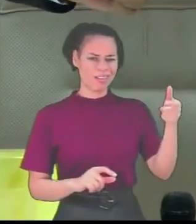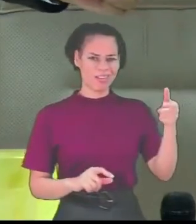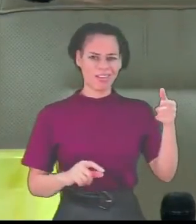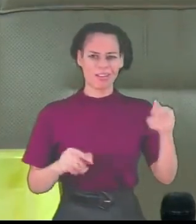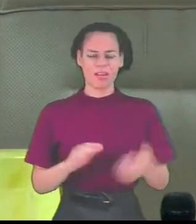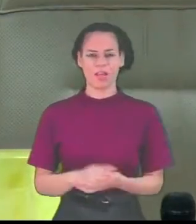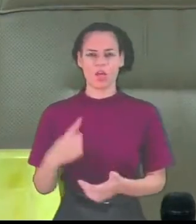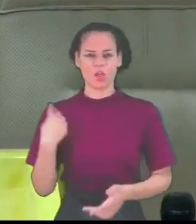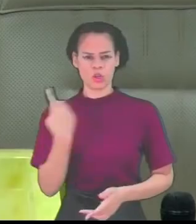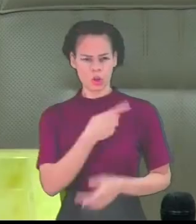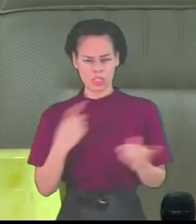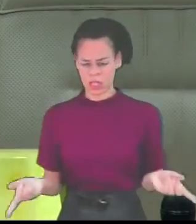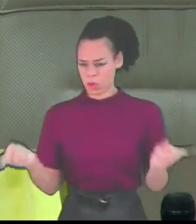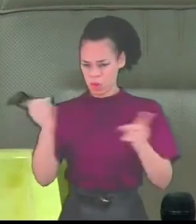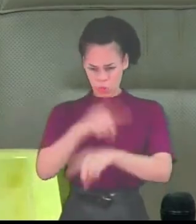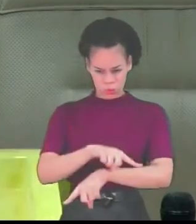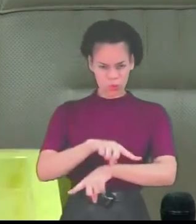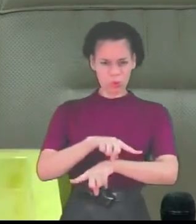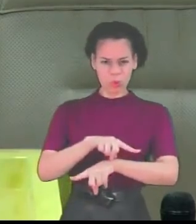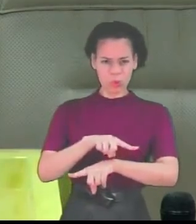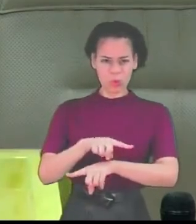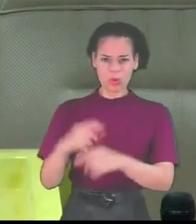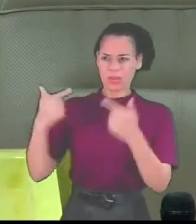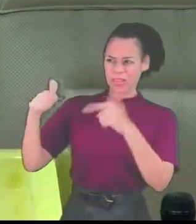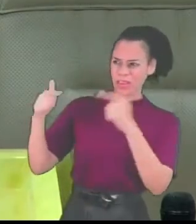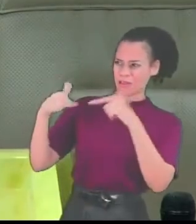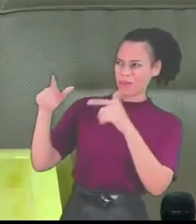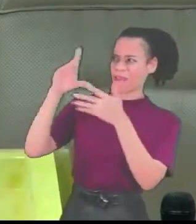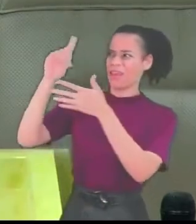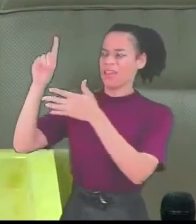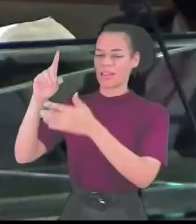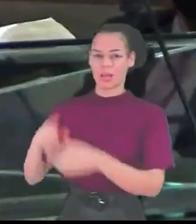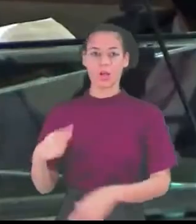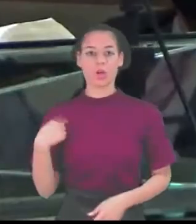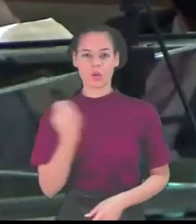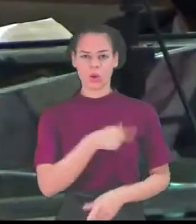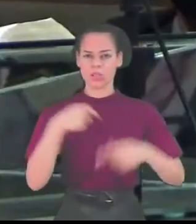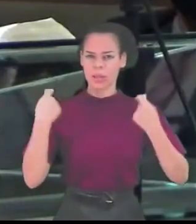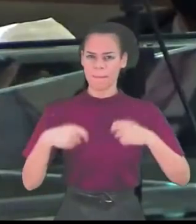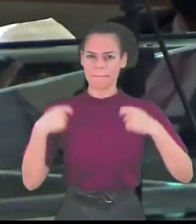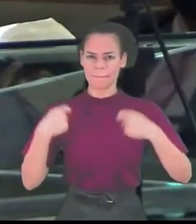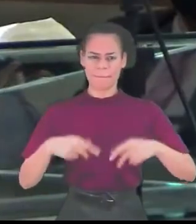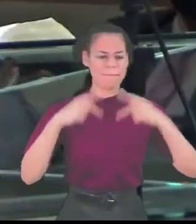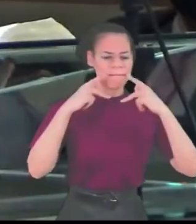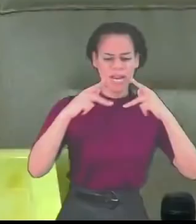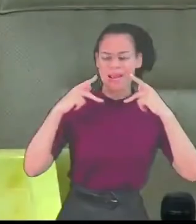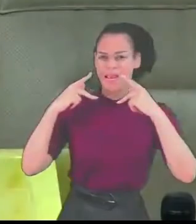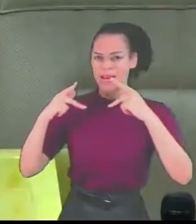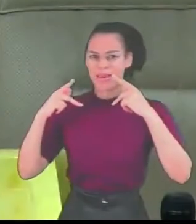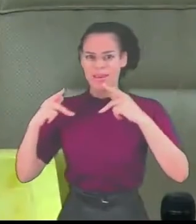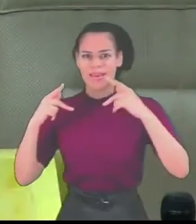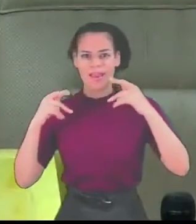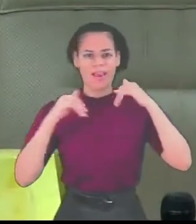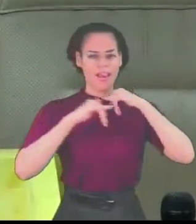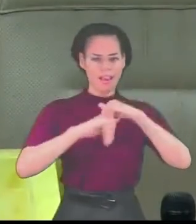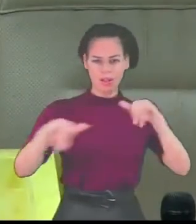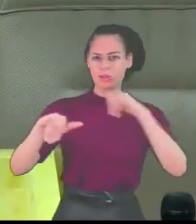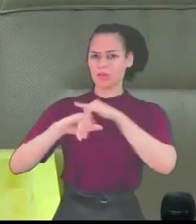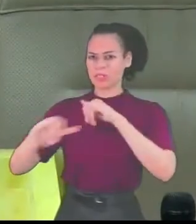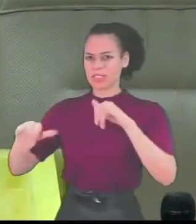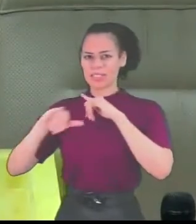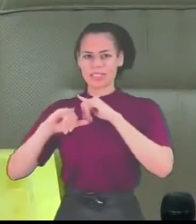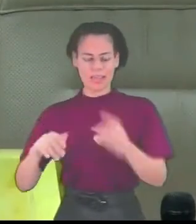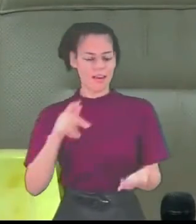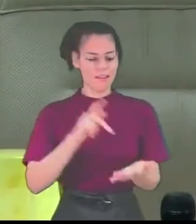e que se denomina encontrar Deus nós temos que pregar a palavra fala a verdade louvado seja o nome do senhor